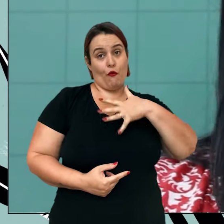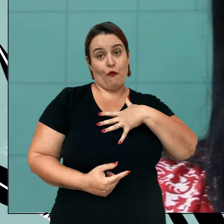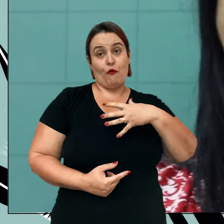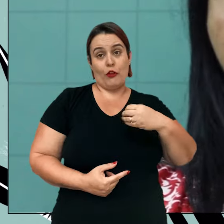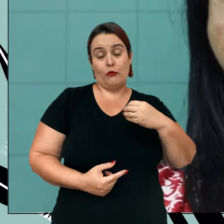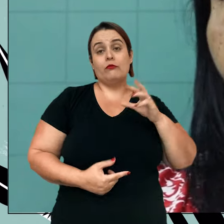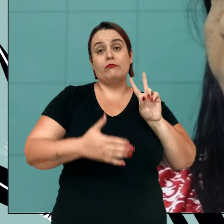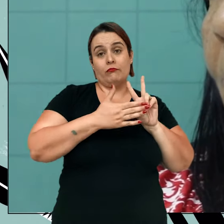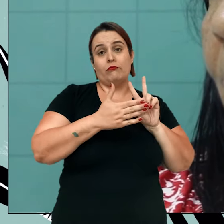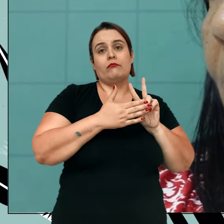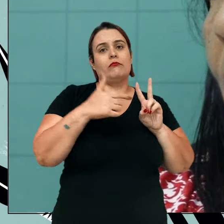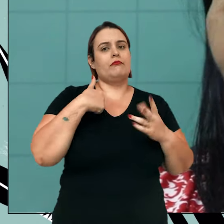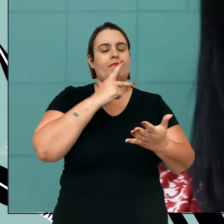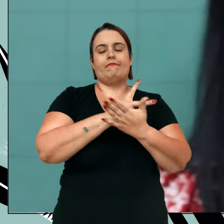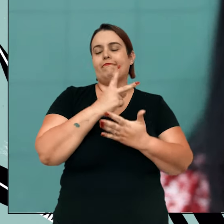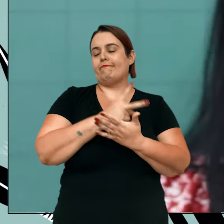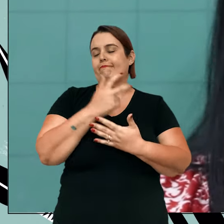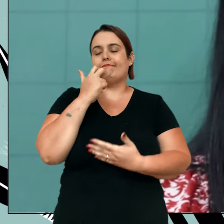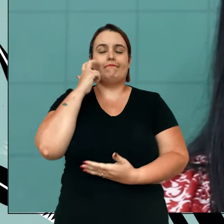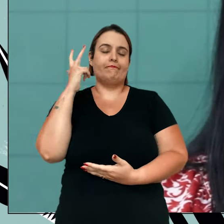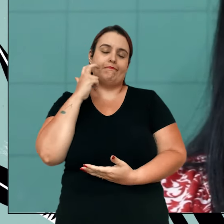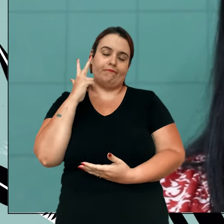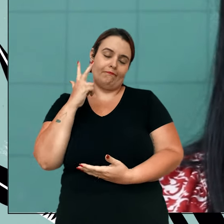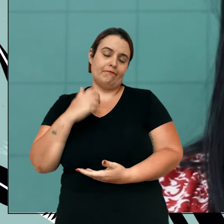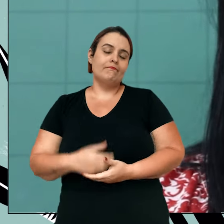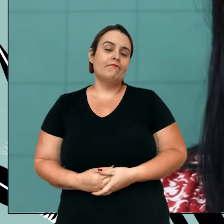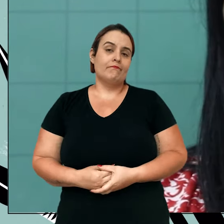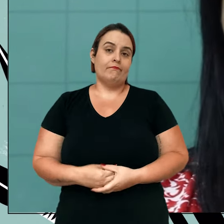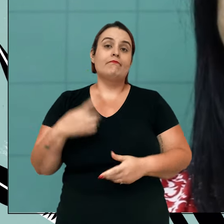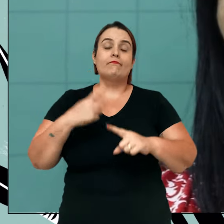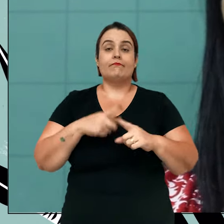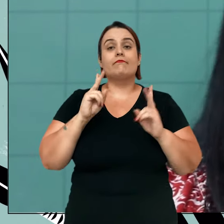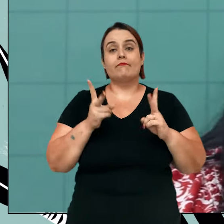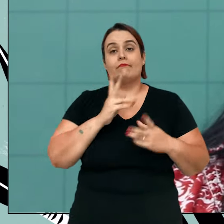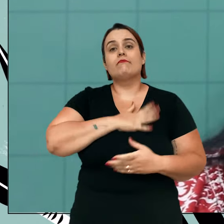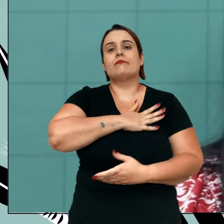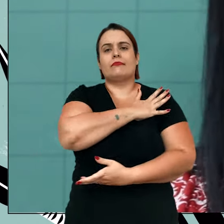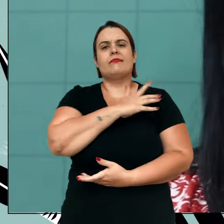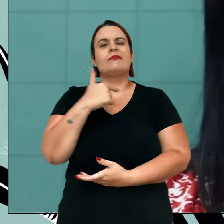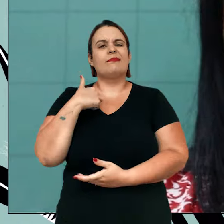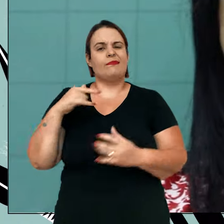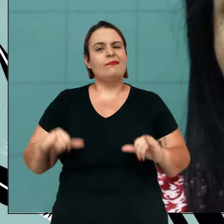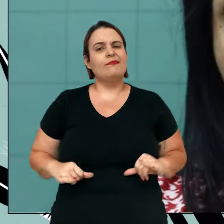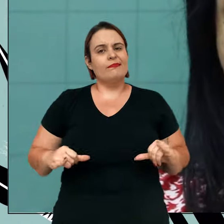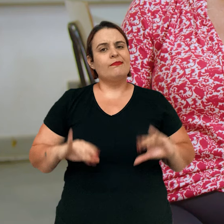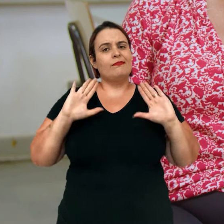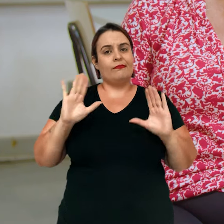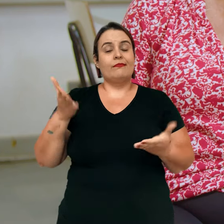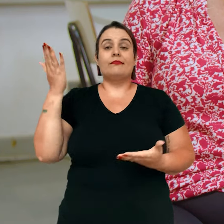de falar que eu era filha de índio. Sempre tive vergonha disso, porque sempre teve preconceito, eu sei que eu já